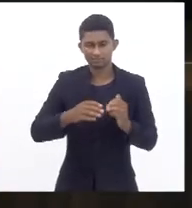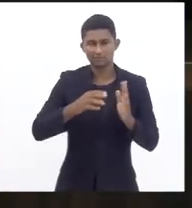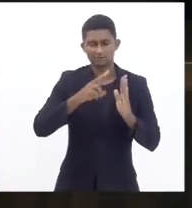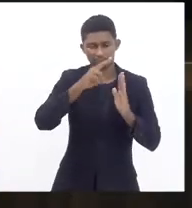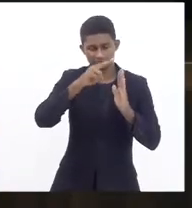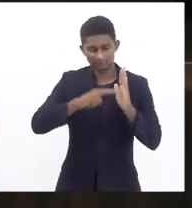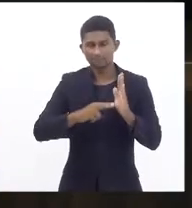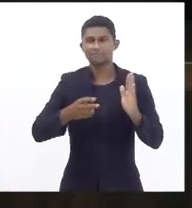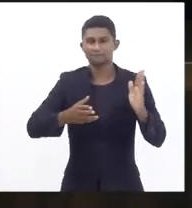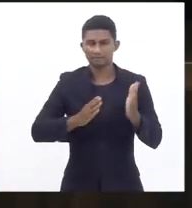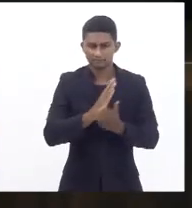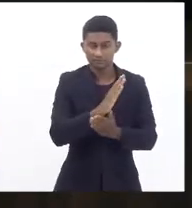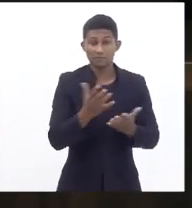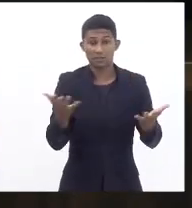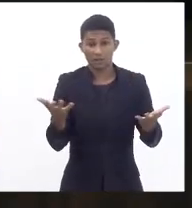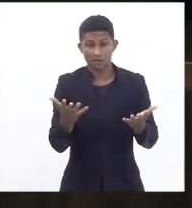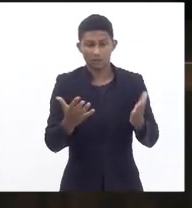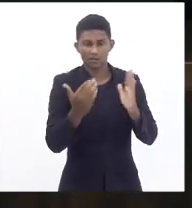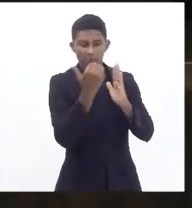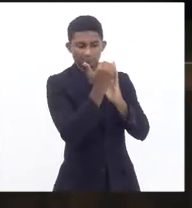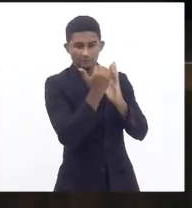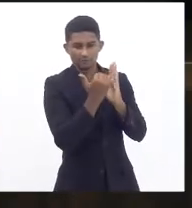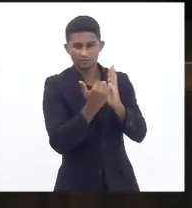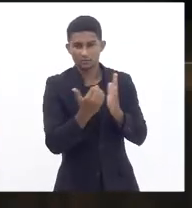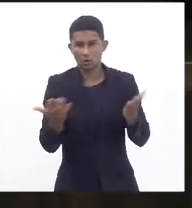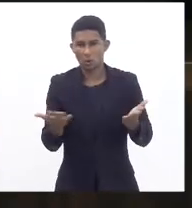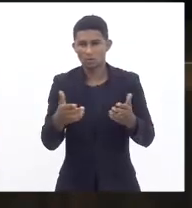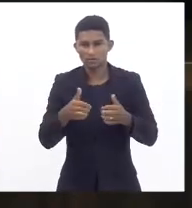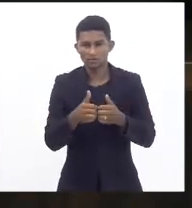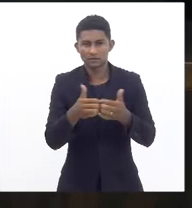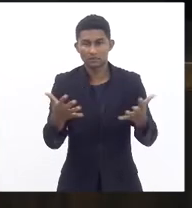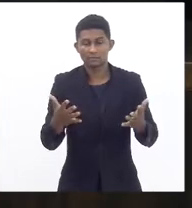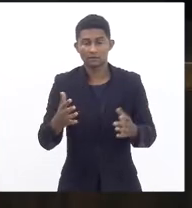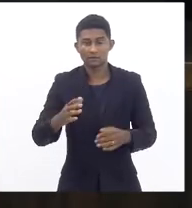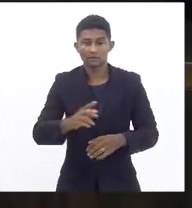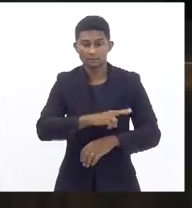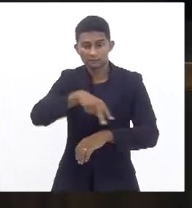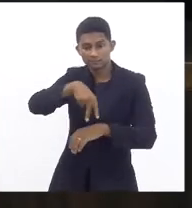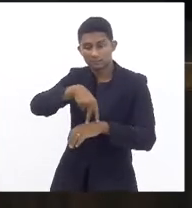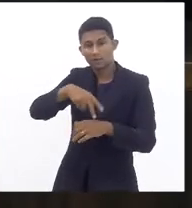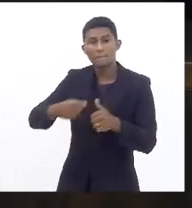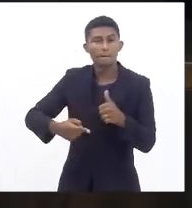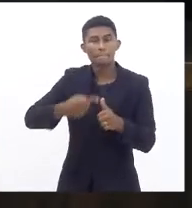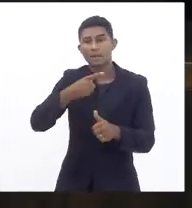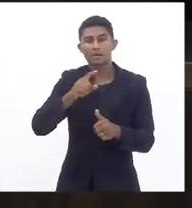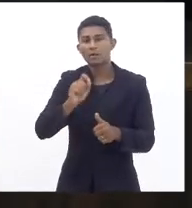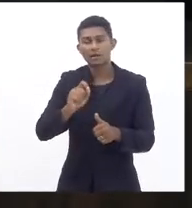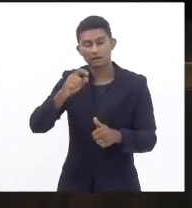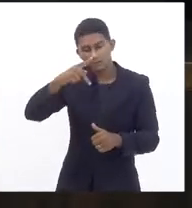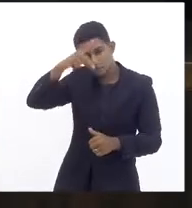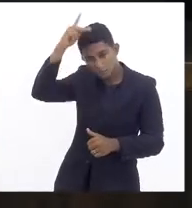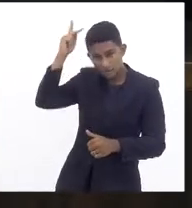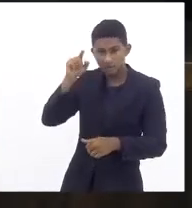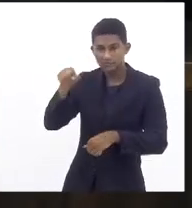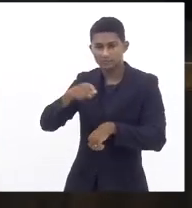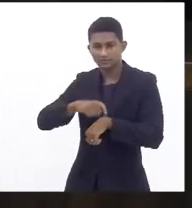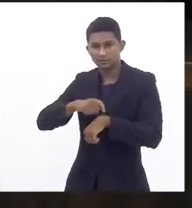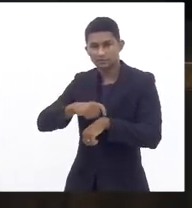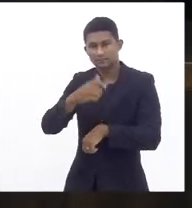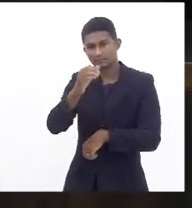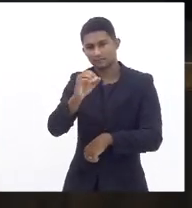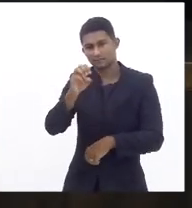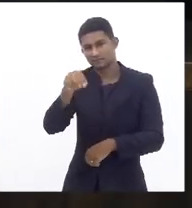ata, passa seu expediente inicial. Primeiro orador escrito é o nobre deputado Luiz Paulo. Vossa Excelência dispõe de 10